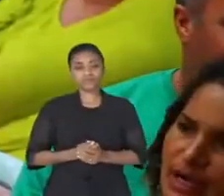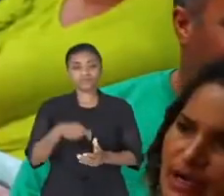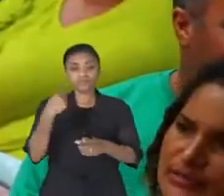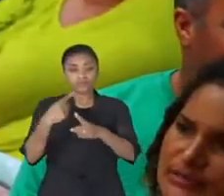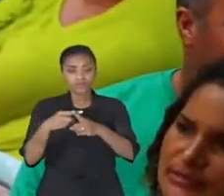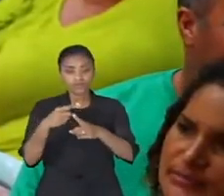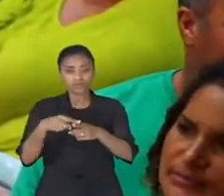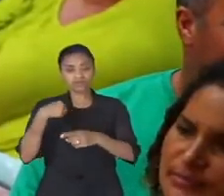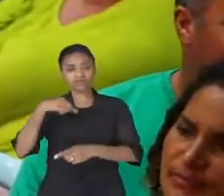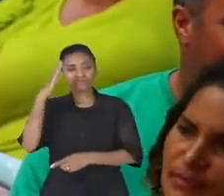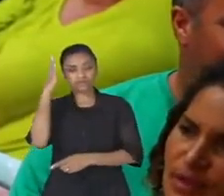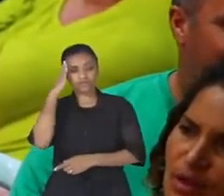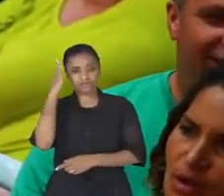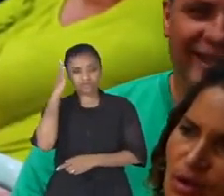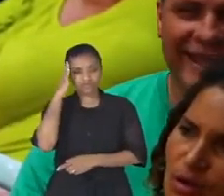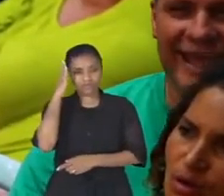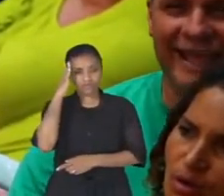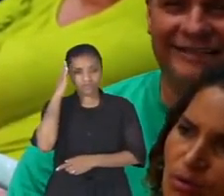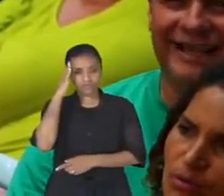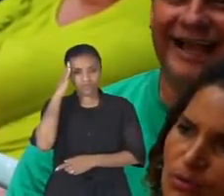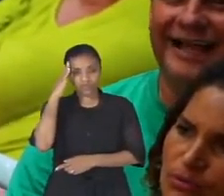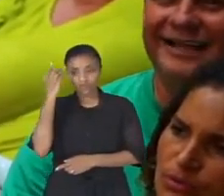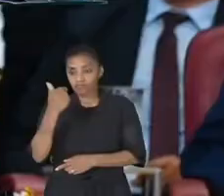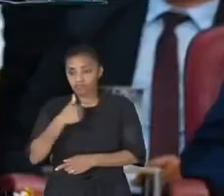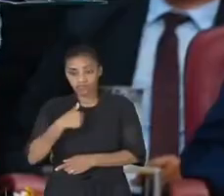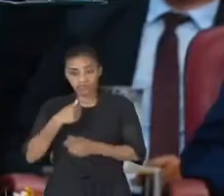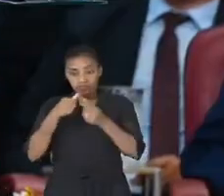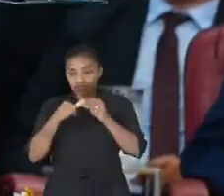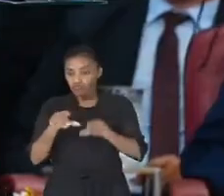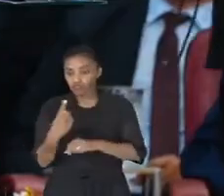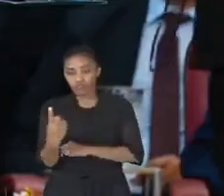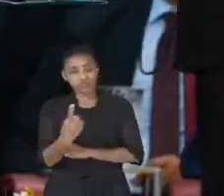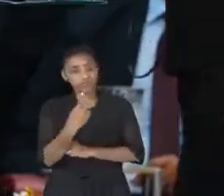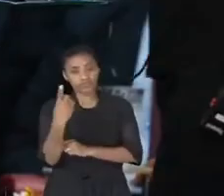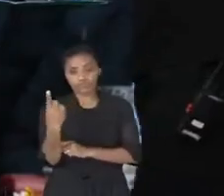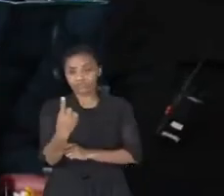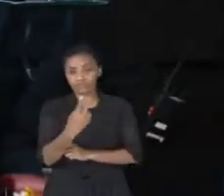Porque eu sei que eu não estou sozinho.